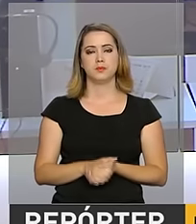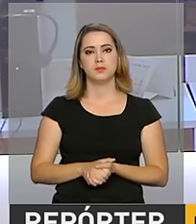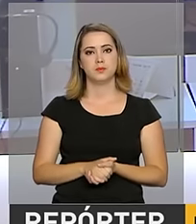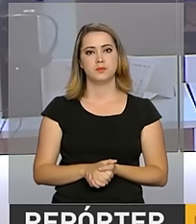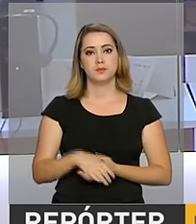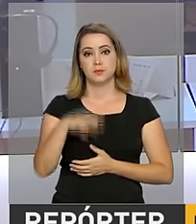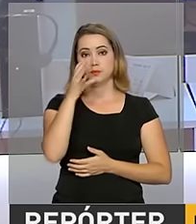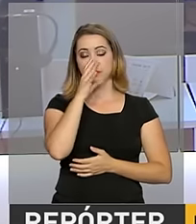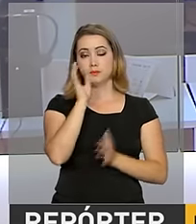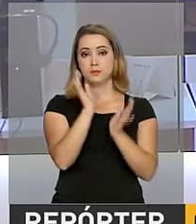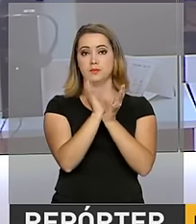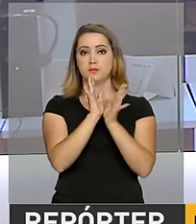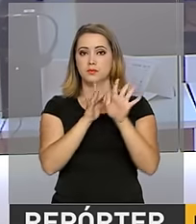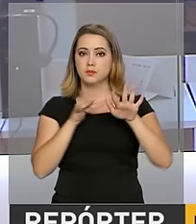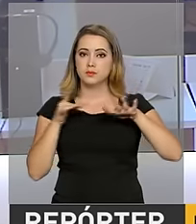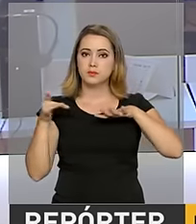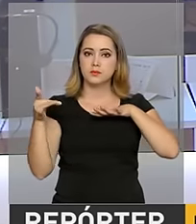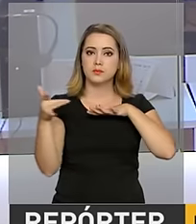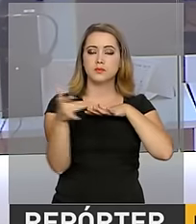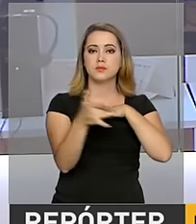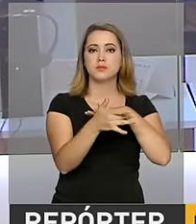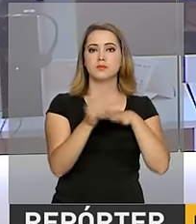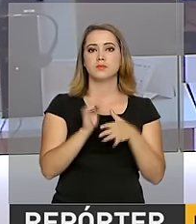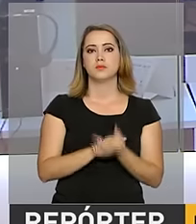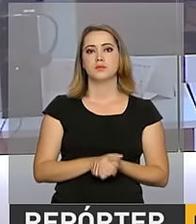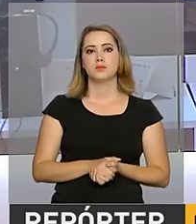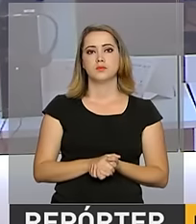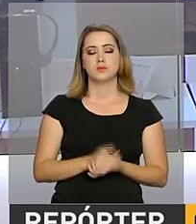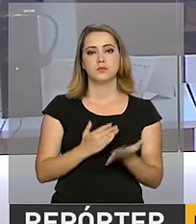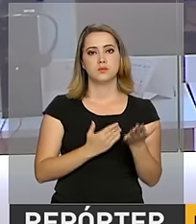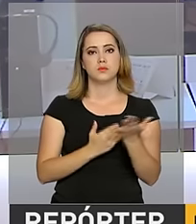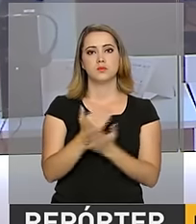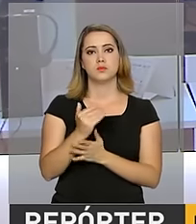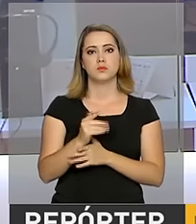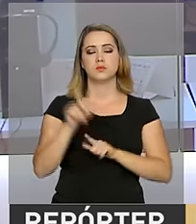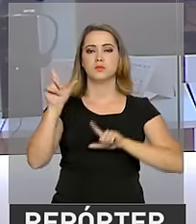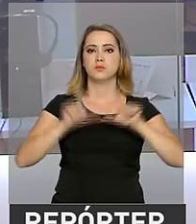NBR. Acompanhe as novidades também pelas nossas redes sociais.